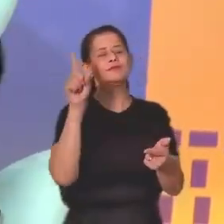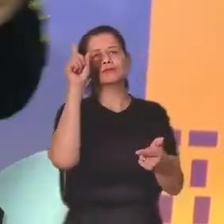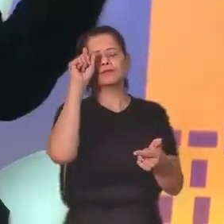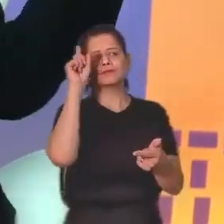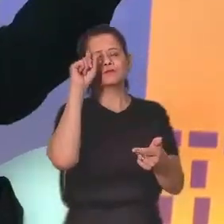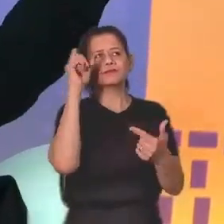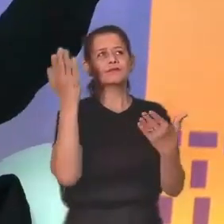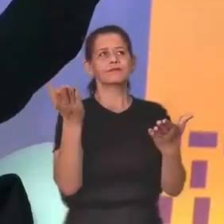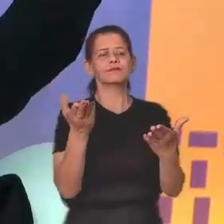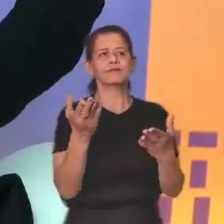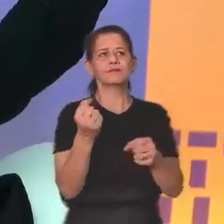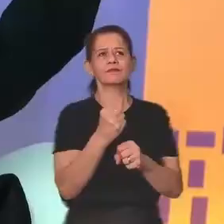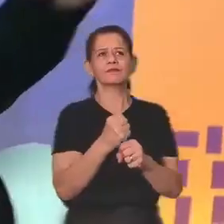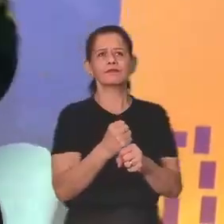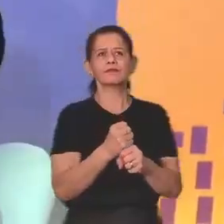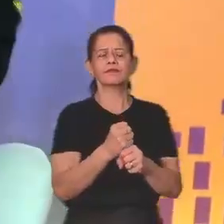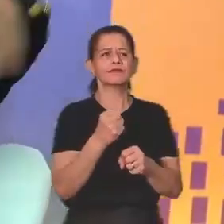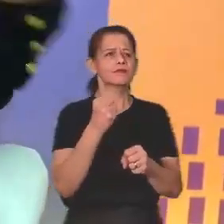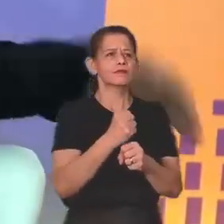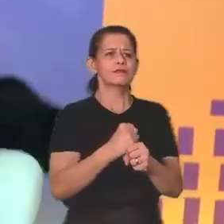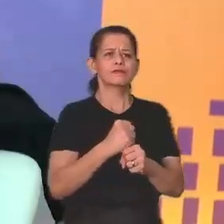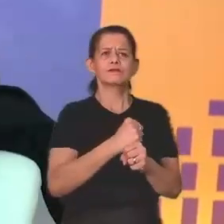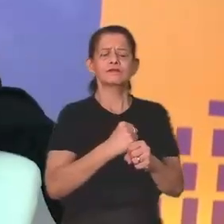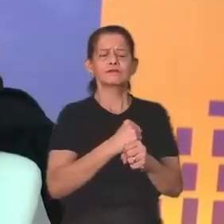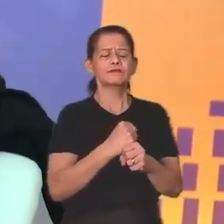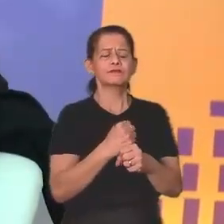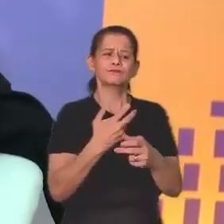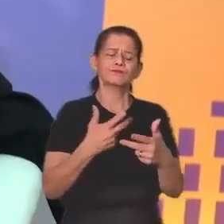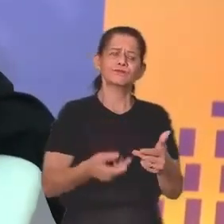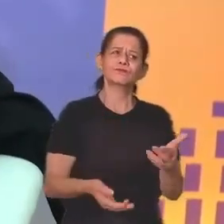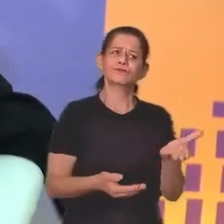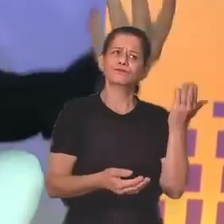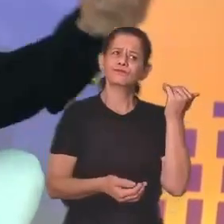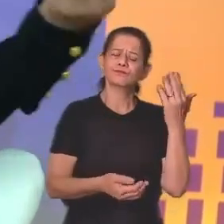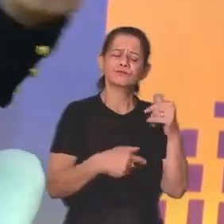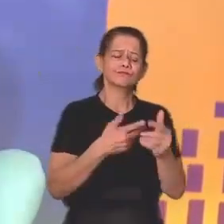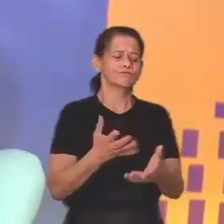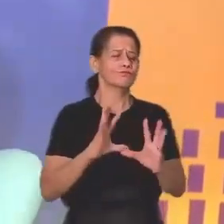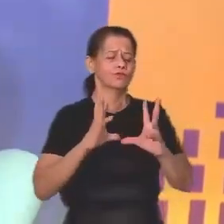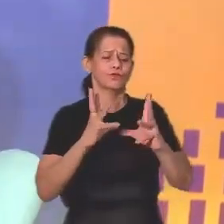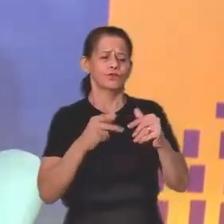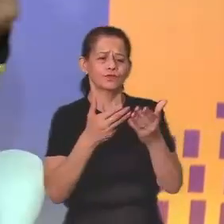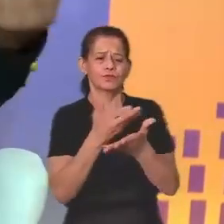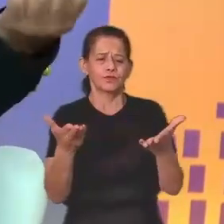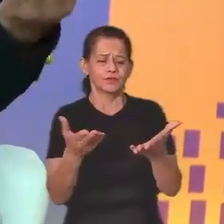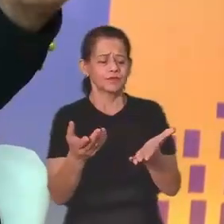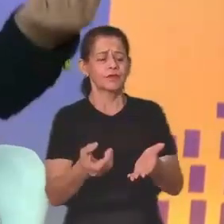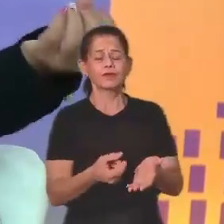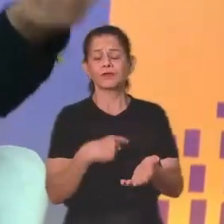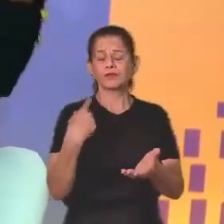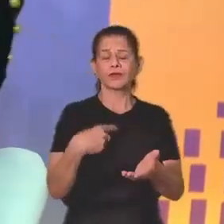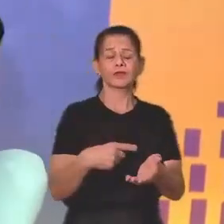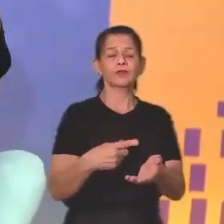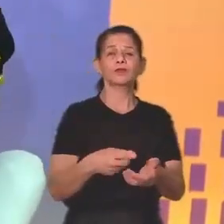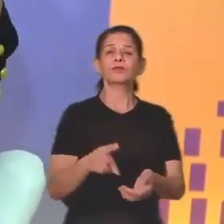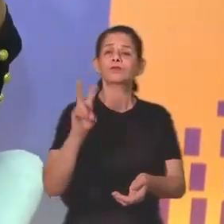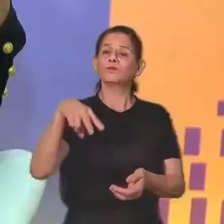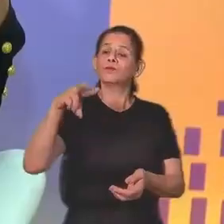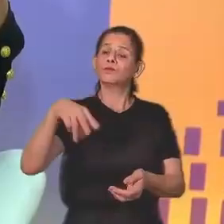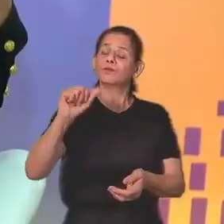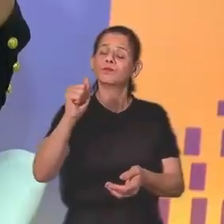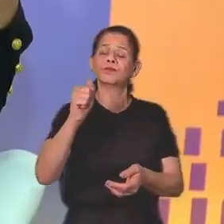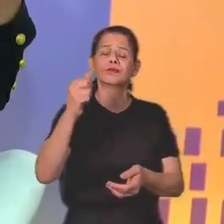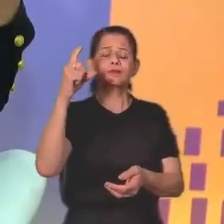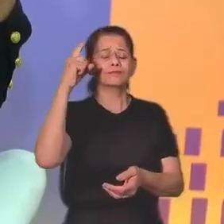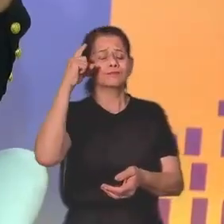dessas décadas todas, eu só escrevia. Mas uma das coisas que eu não imaginei